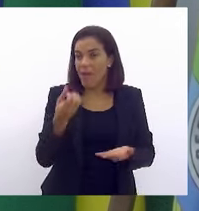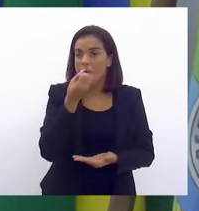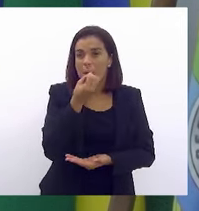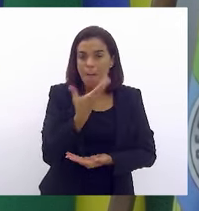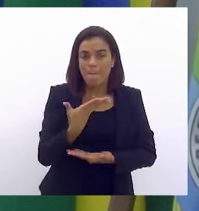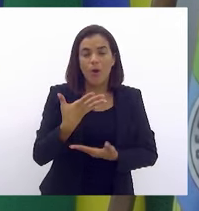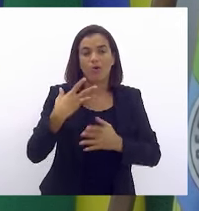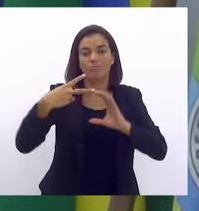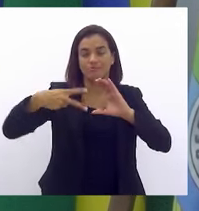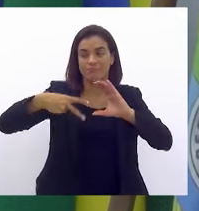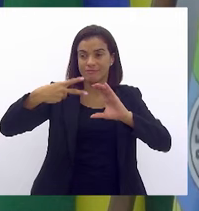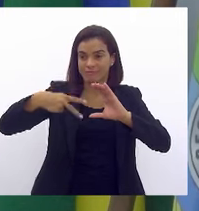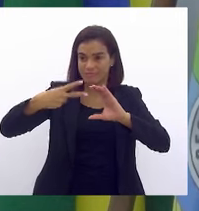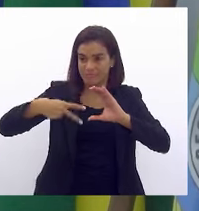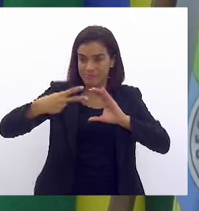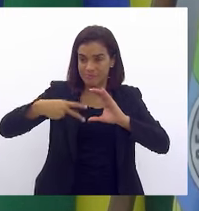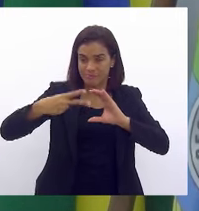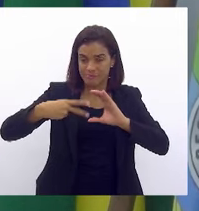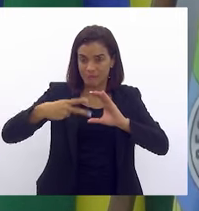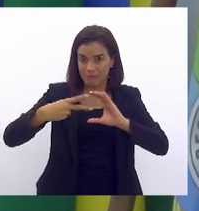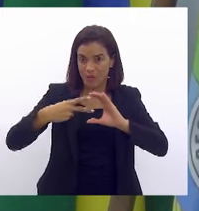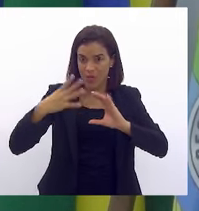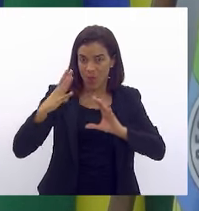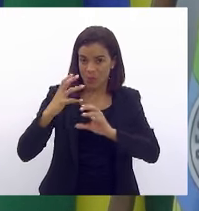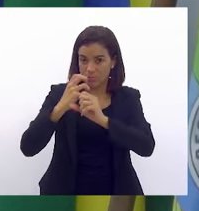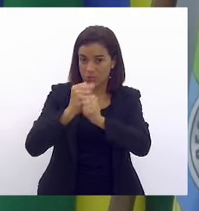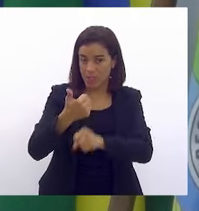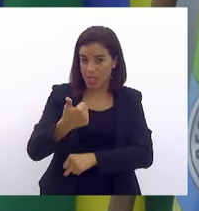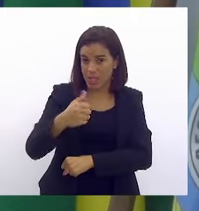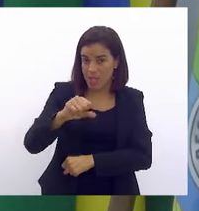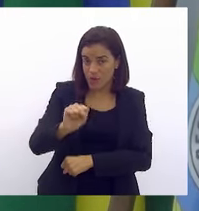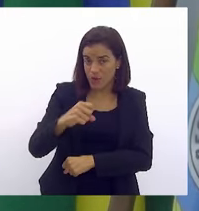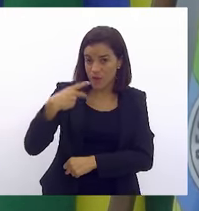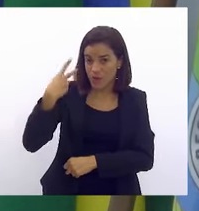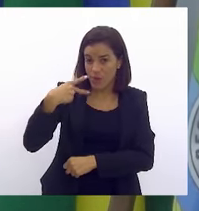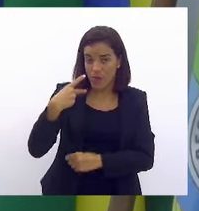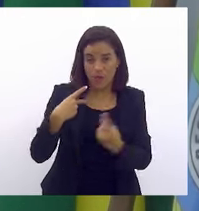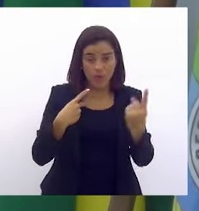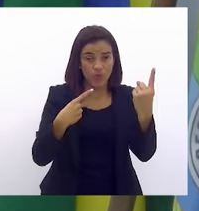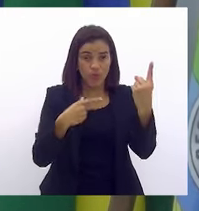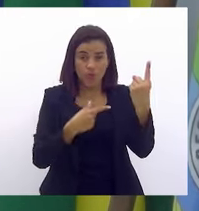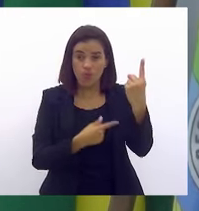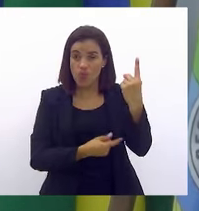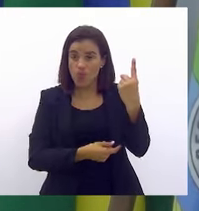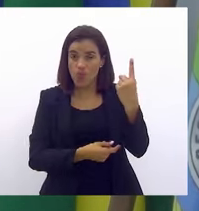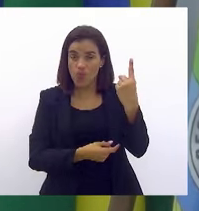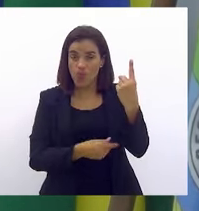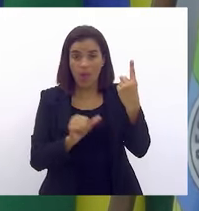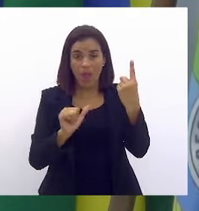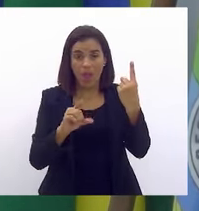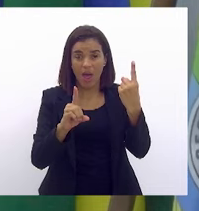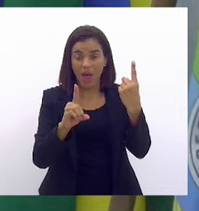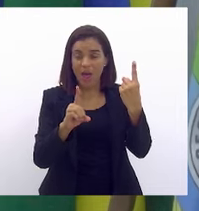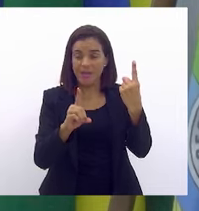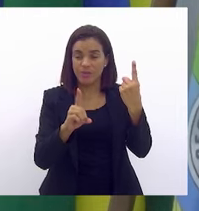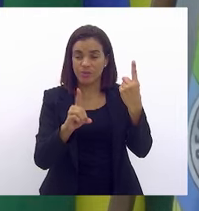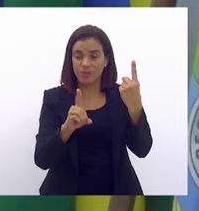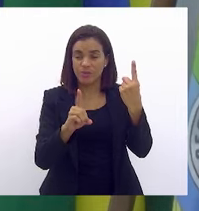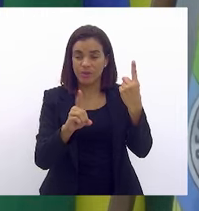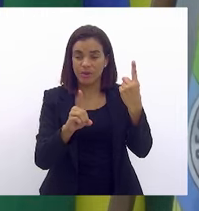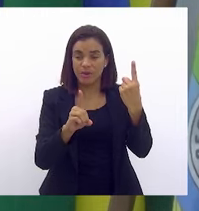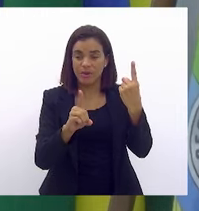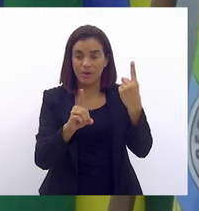de Vereadores, onde, se não me engano, são 18 vereadores, e eu estou vendo aqui o Adesc, que é uma pessoa sempre presente, vejo